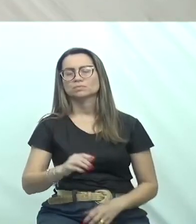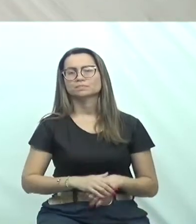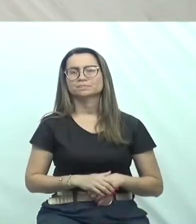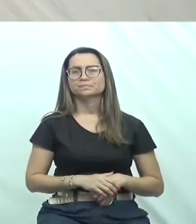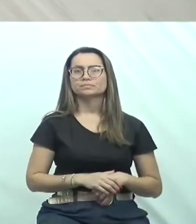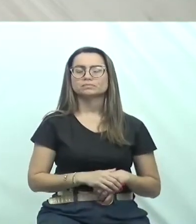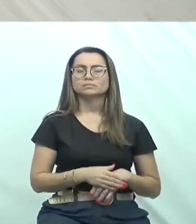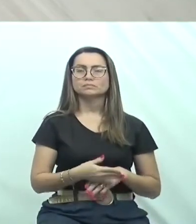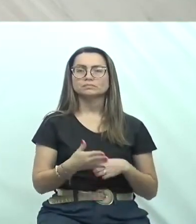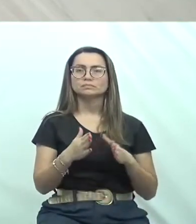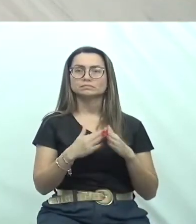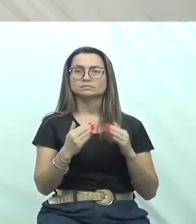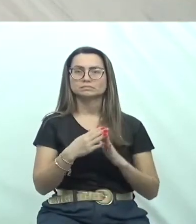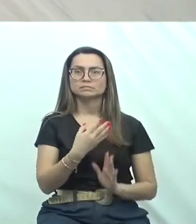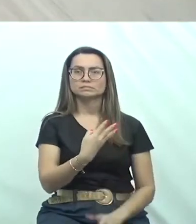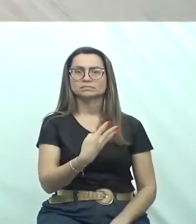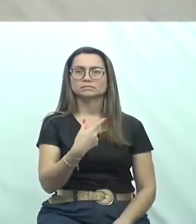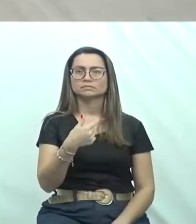Requerimento